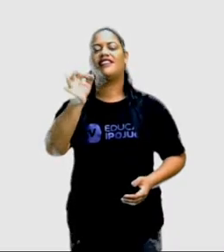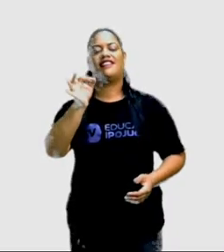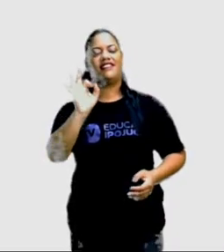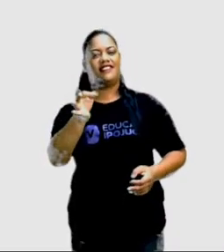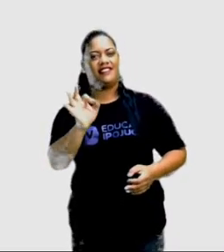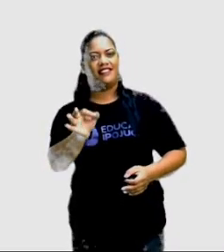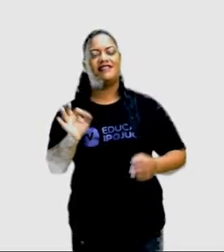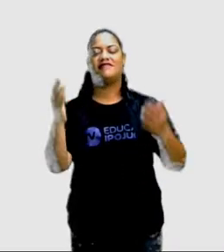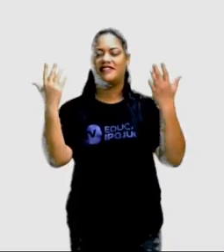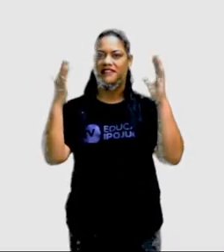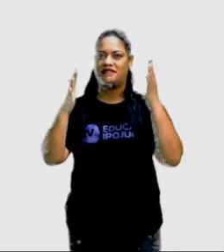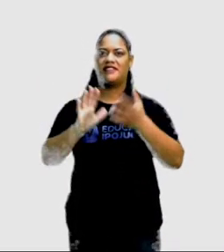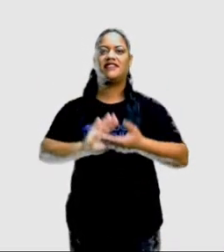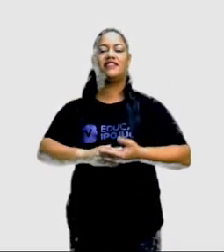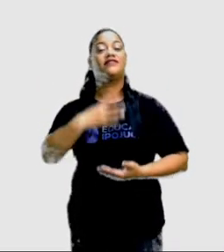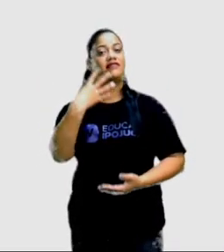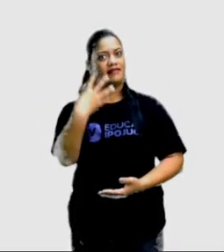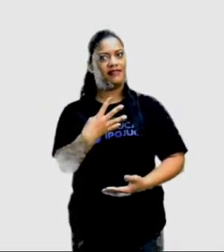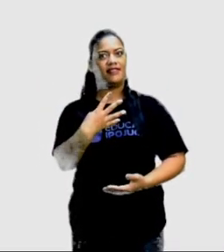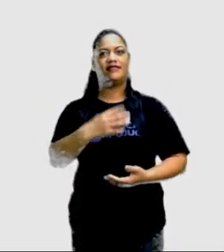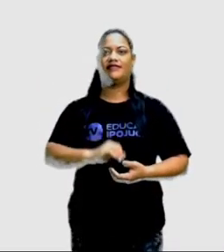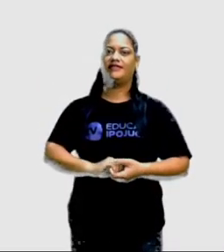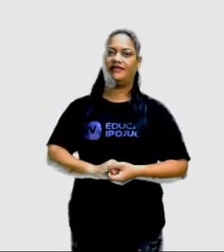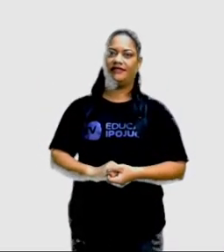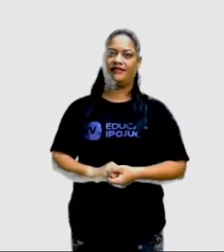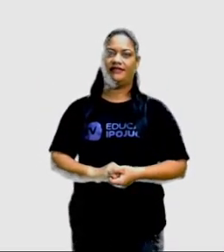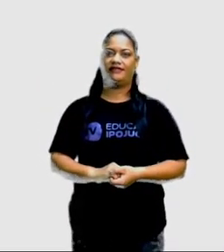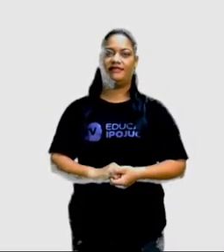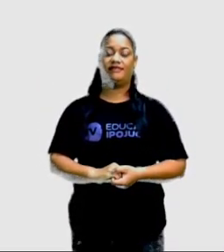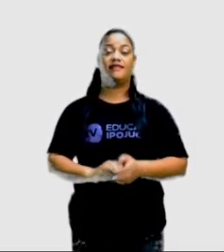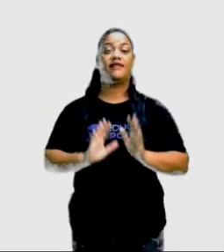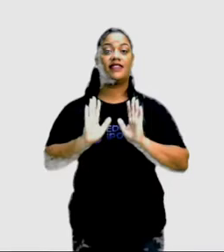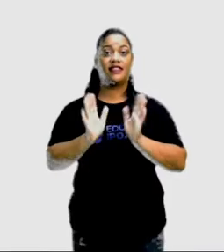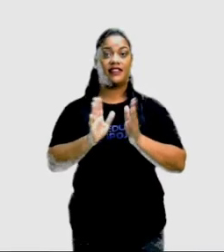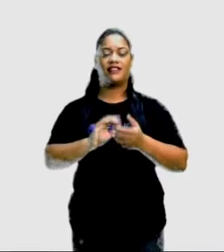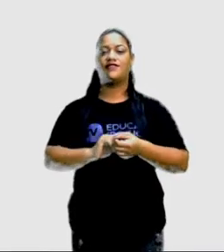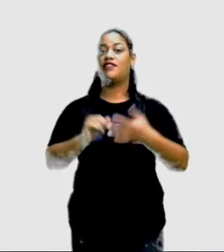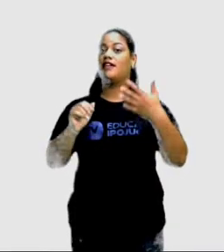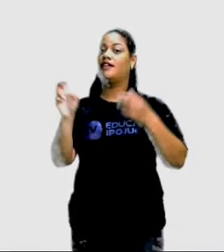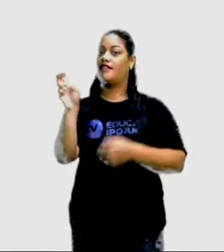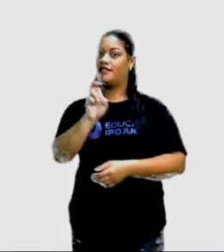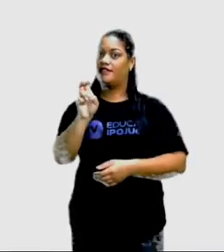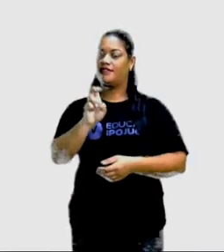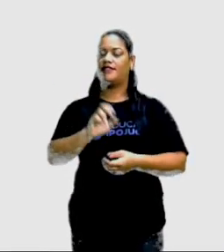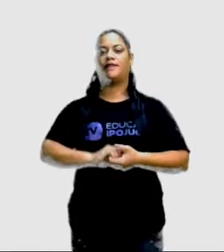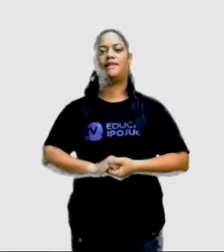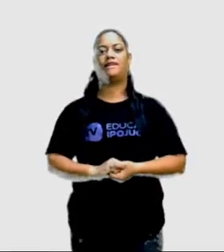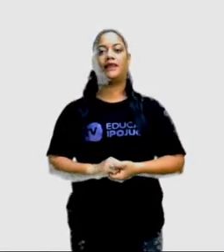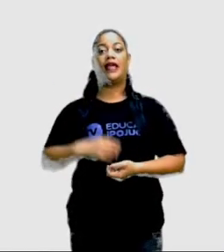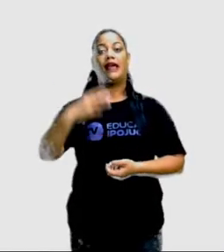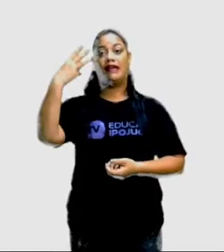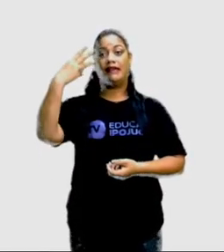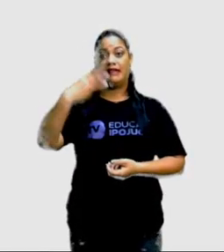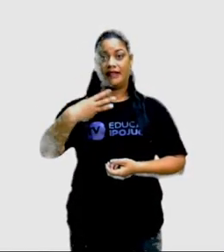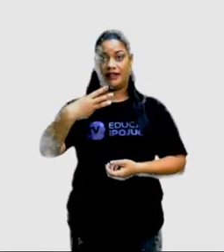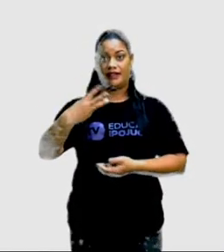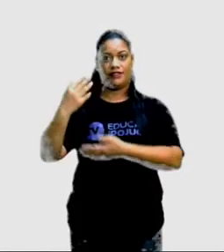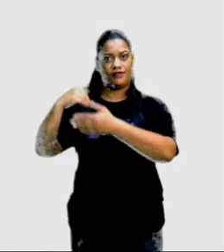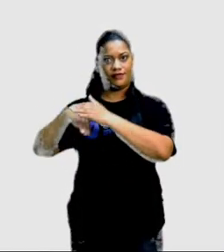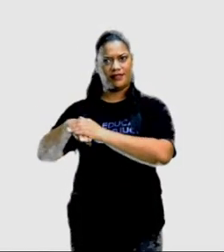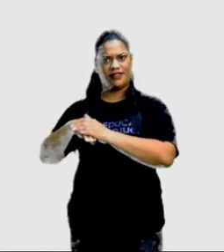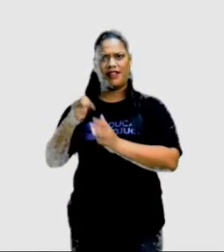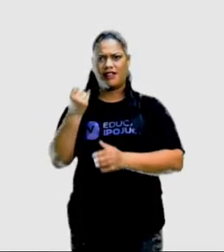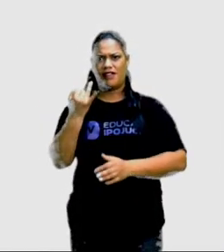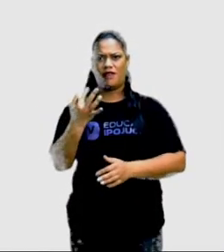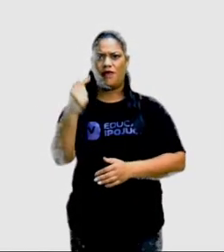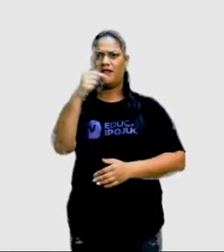Perfeito, é isso mesmo. 4 balas. Já a quinta maneira, serão 3 balas no bolso 1. E